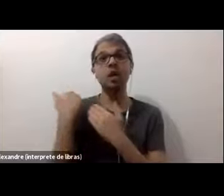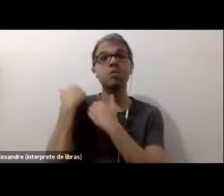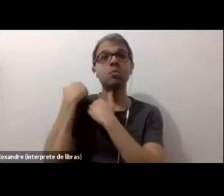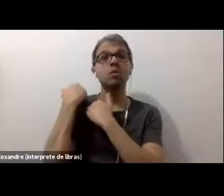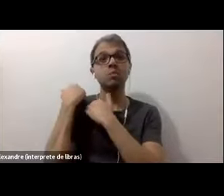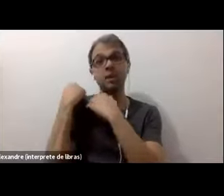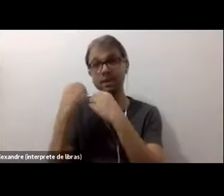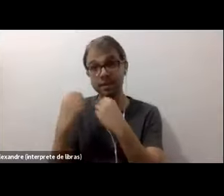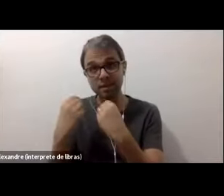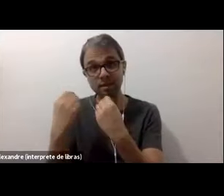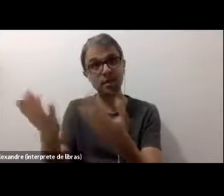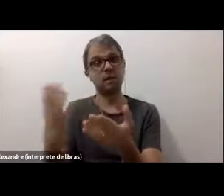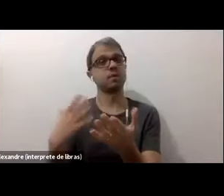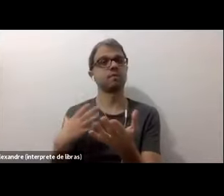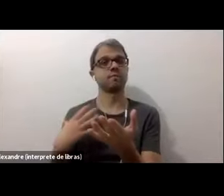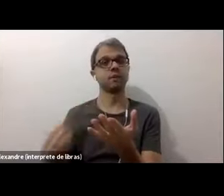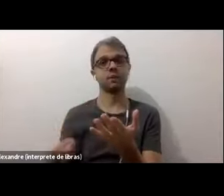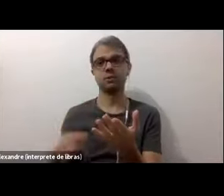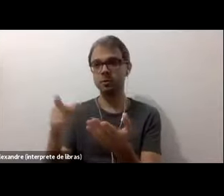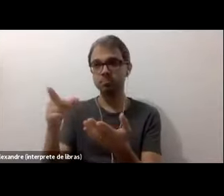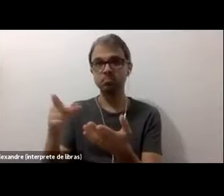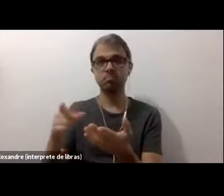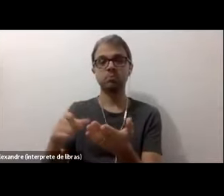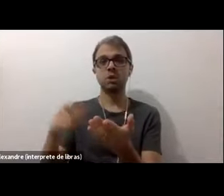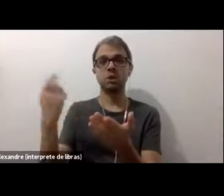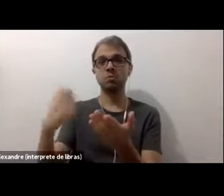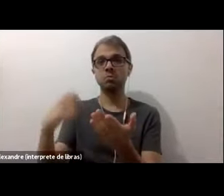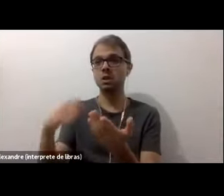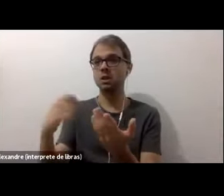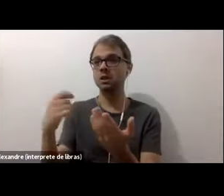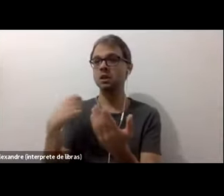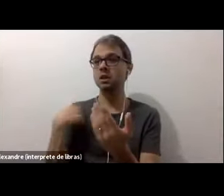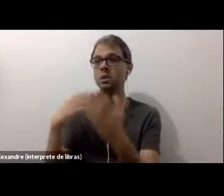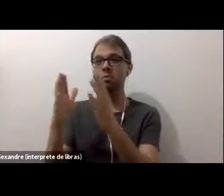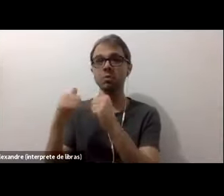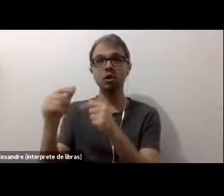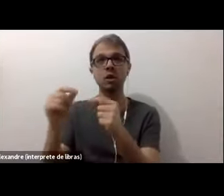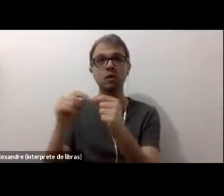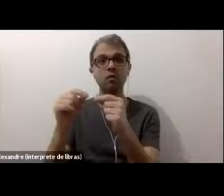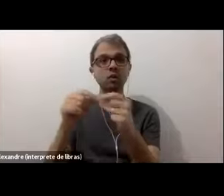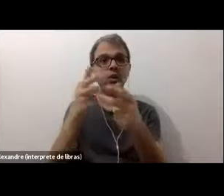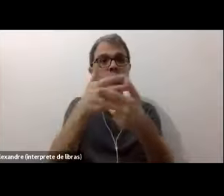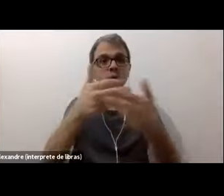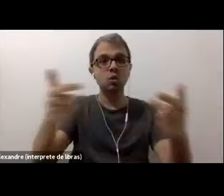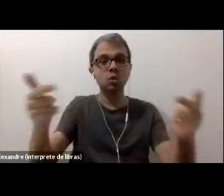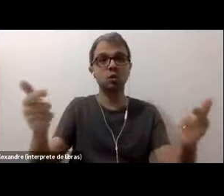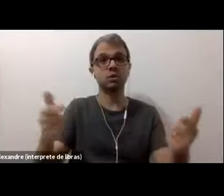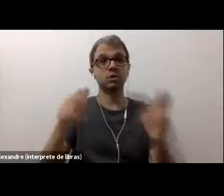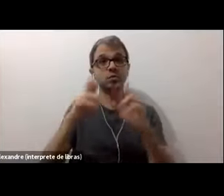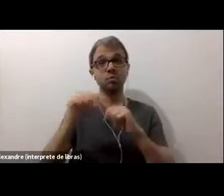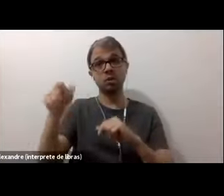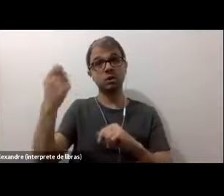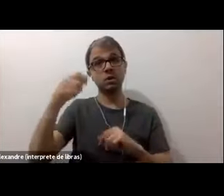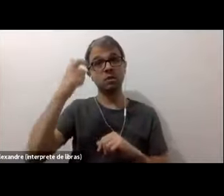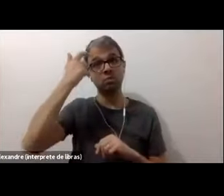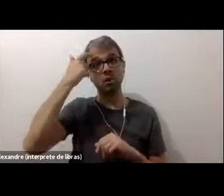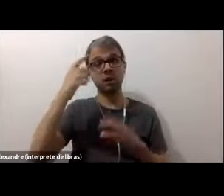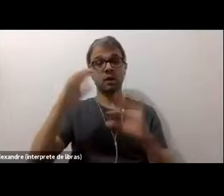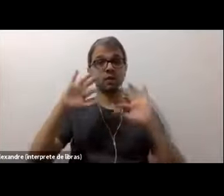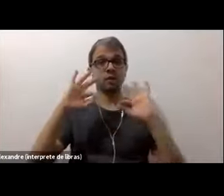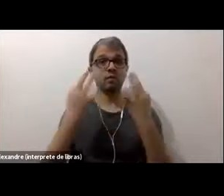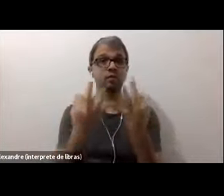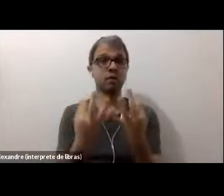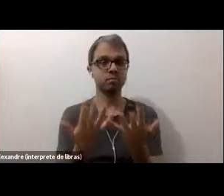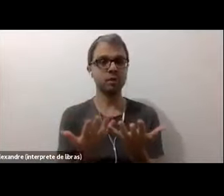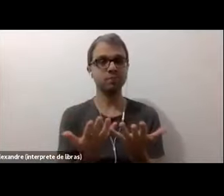jovens. A gente precisa estabelecer algumas coisas que fazem parte da família. Você pertence a essa família, então precisa jogar o